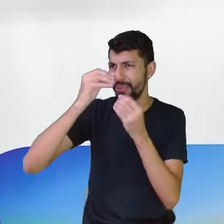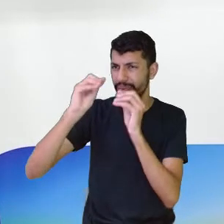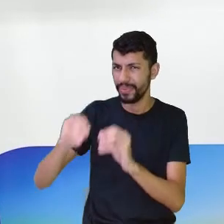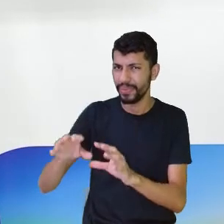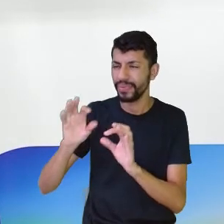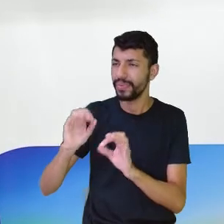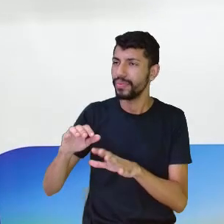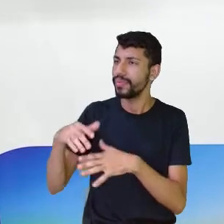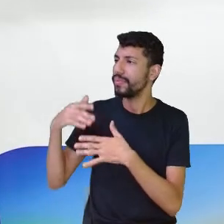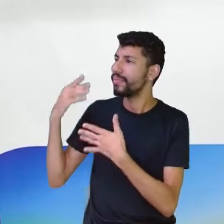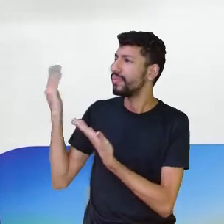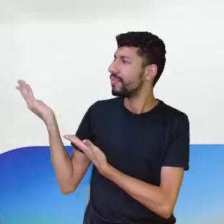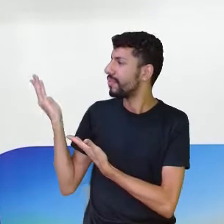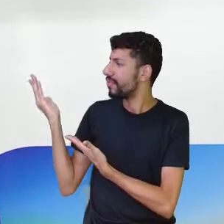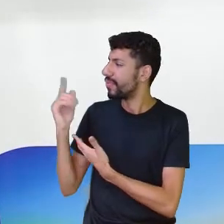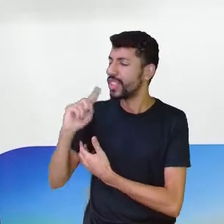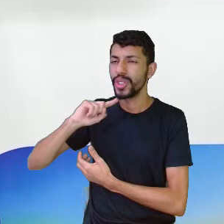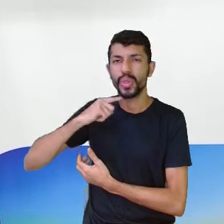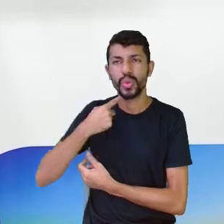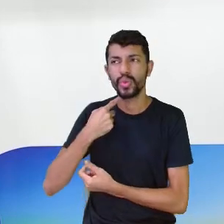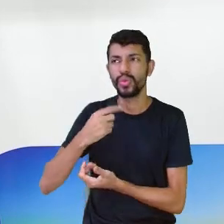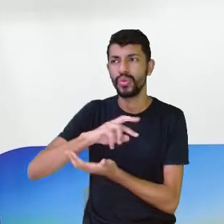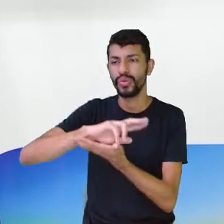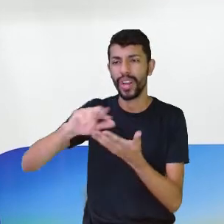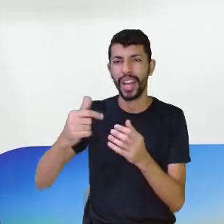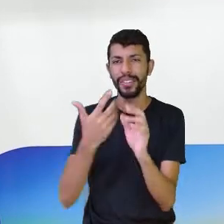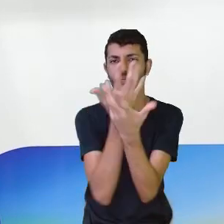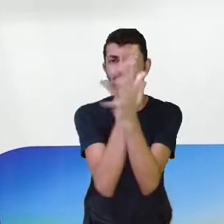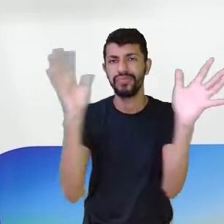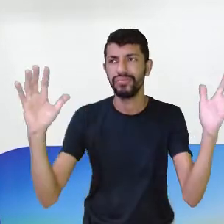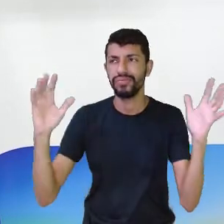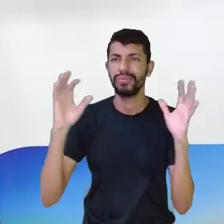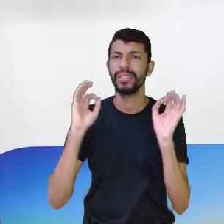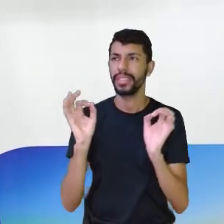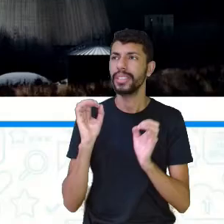No meio da natureza, no meio da mata.